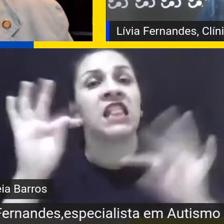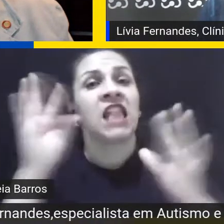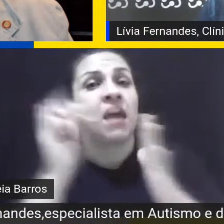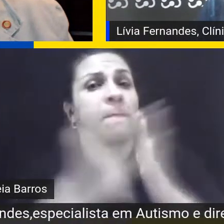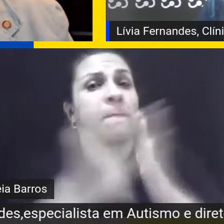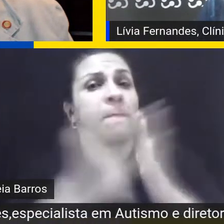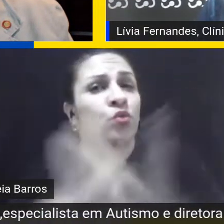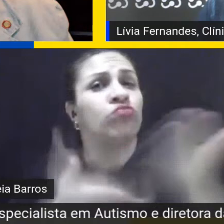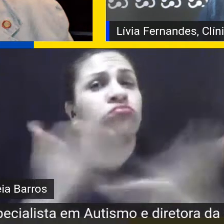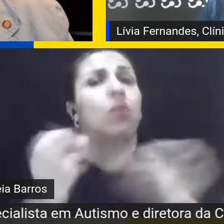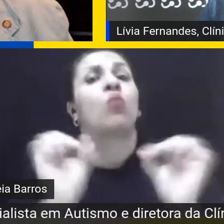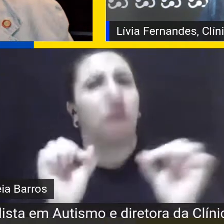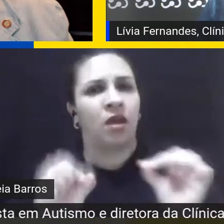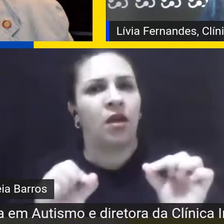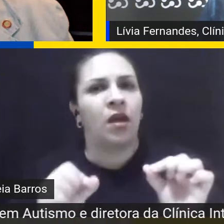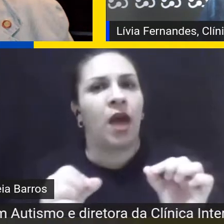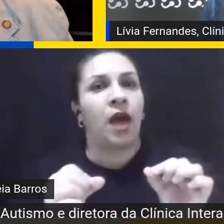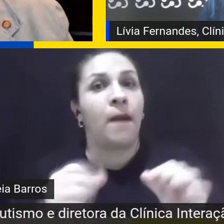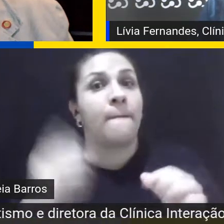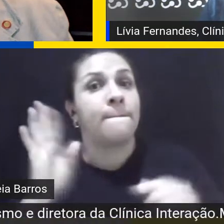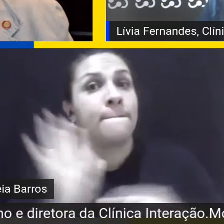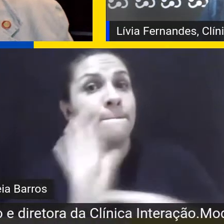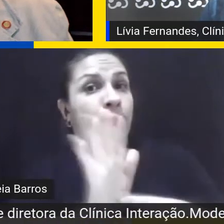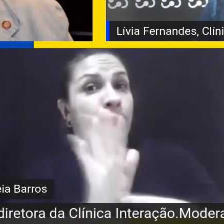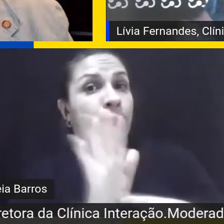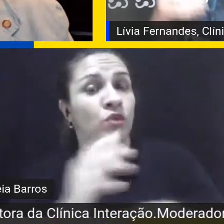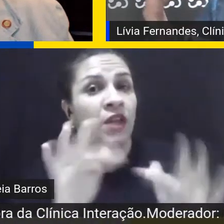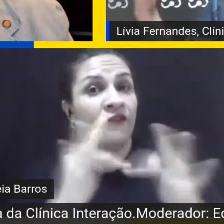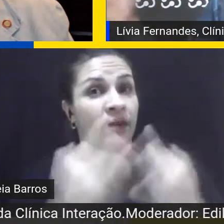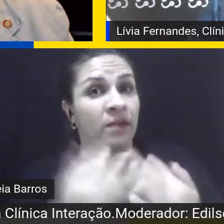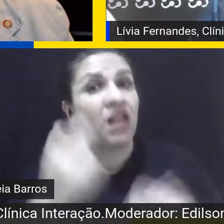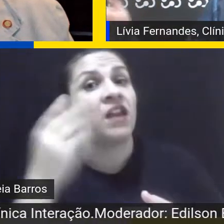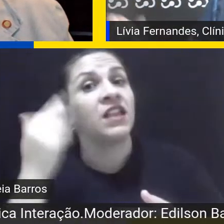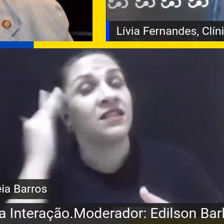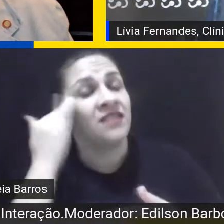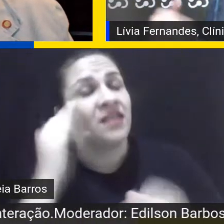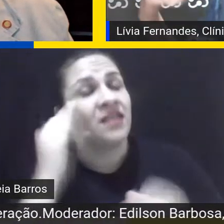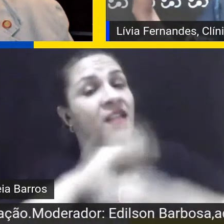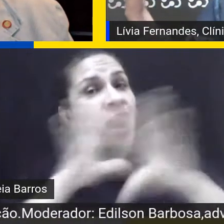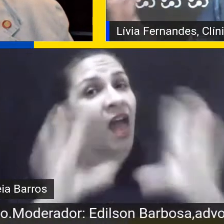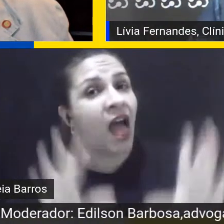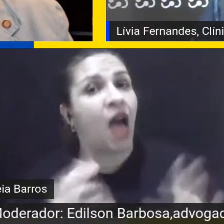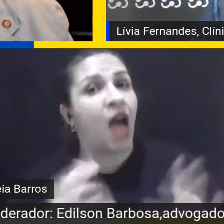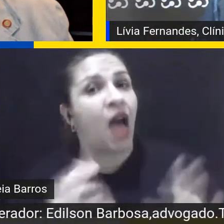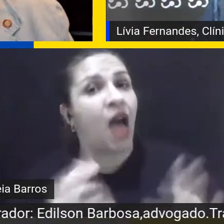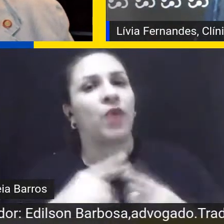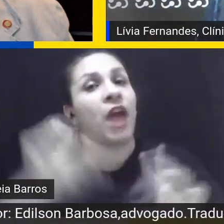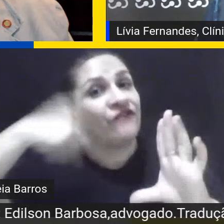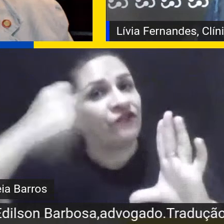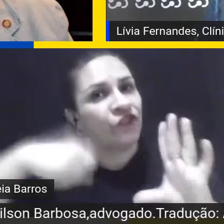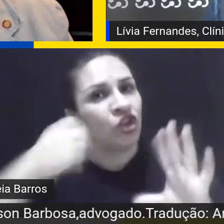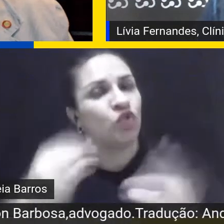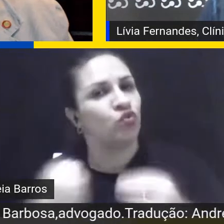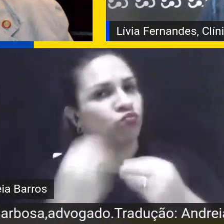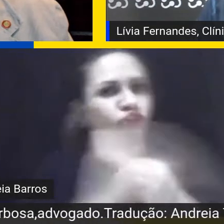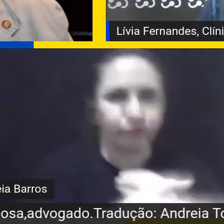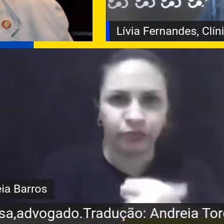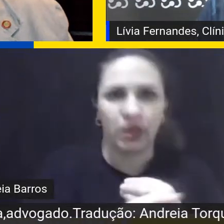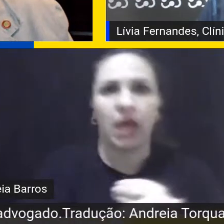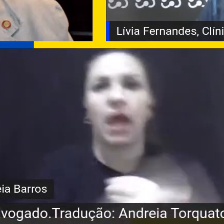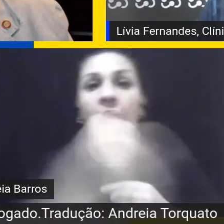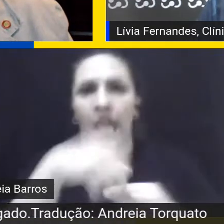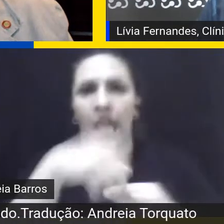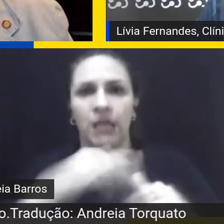terapia não para aqui. A terapia é uma extensão para casa, é uma extensão para a escola. Aqui a gente recebe também